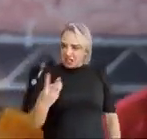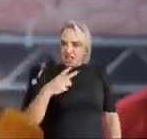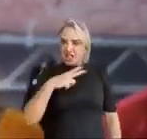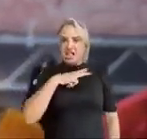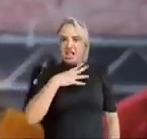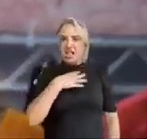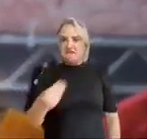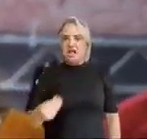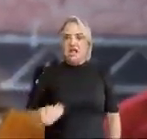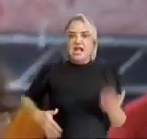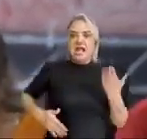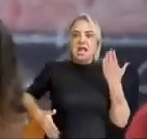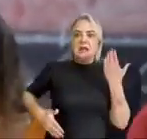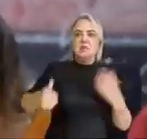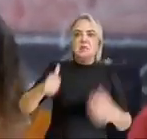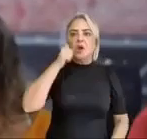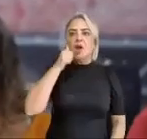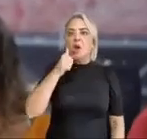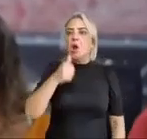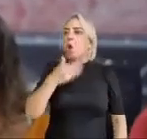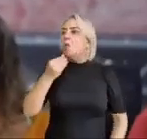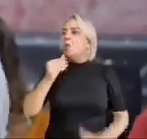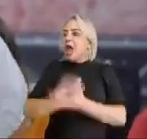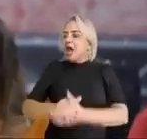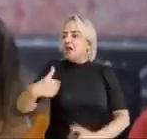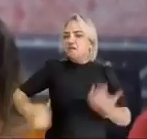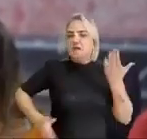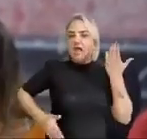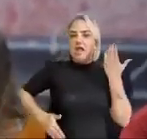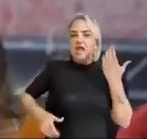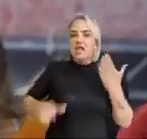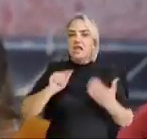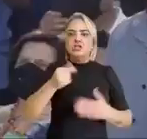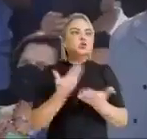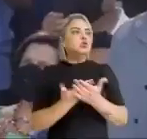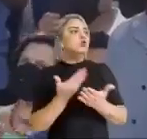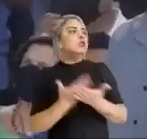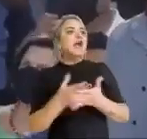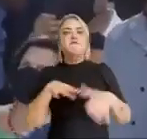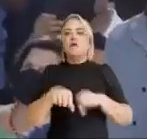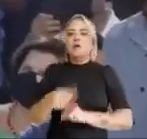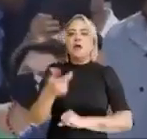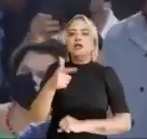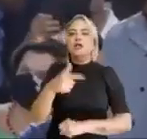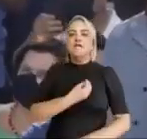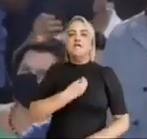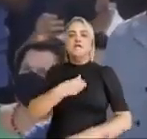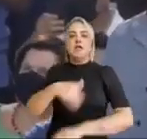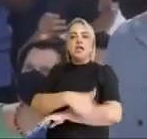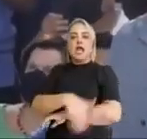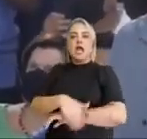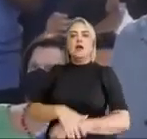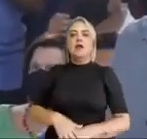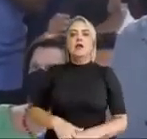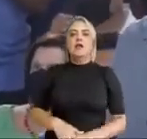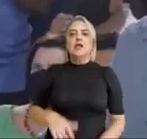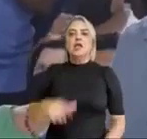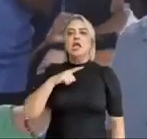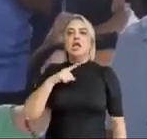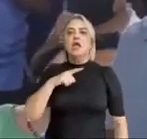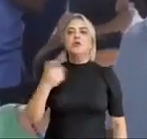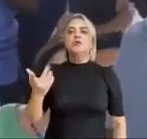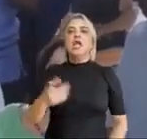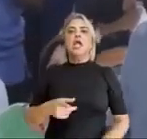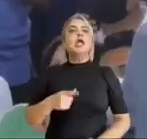vagabunda, porque o marido dela é vagabundo. Se ela tivesse estudado, ela não estava assim. Eu tenho um emprego de jardineiro e